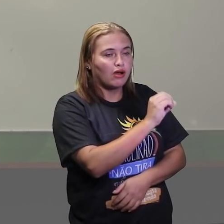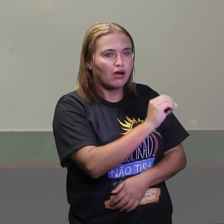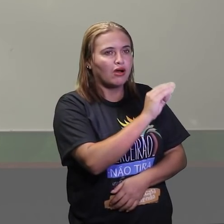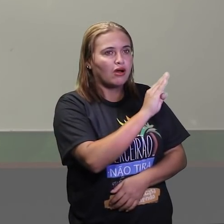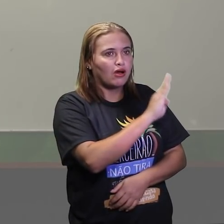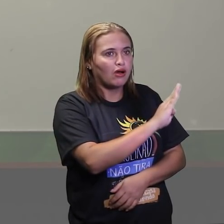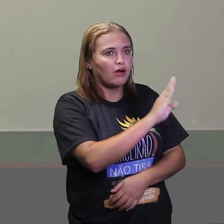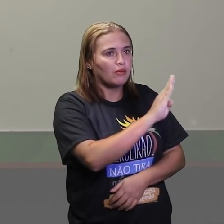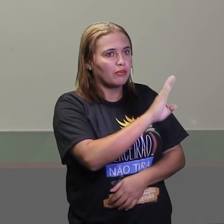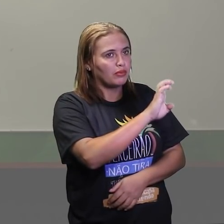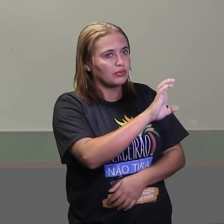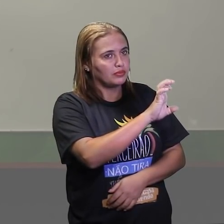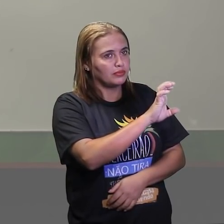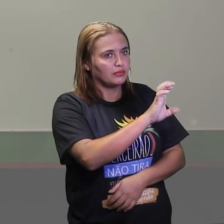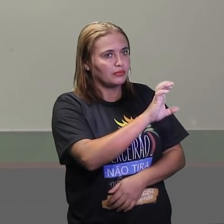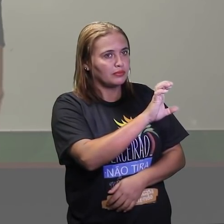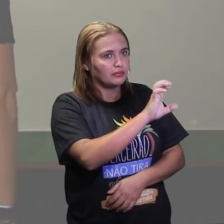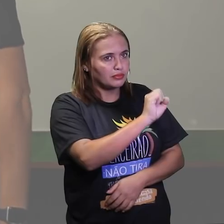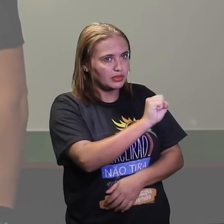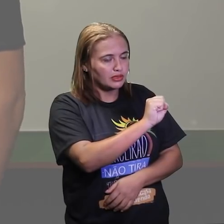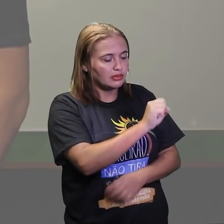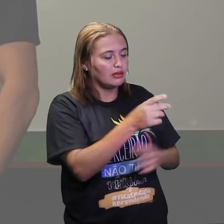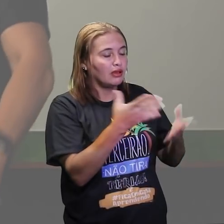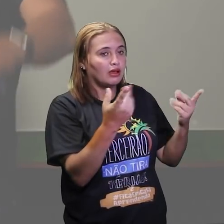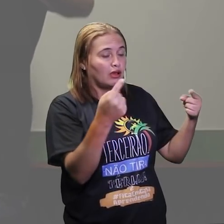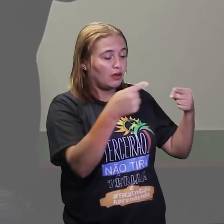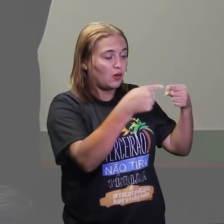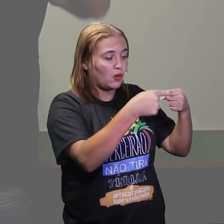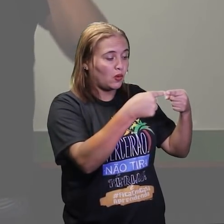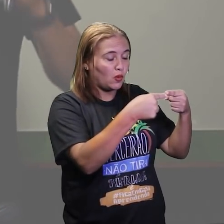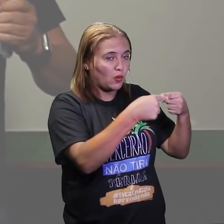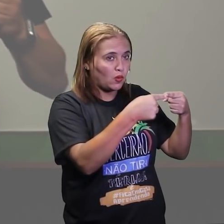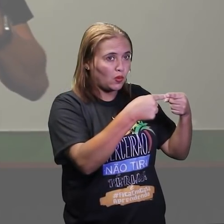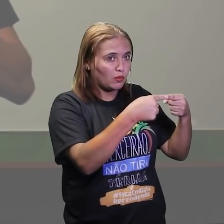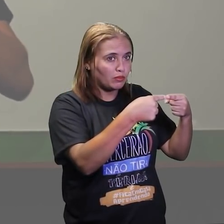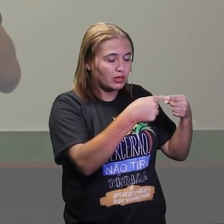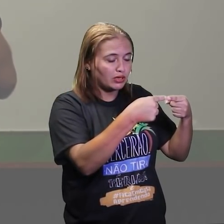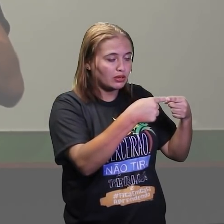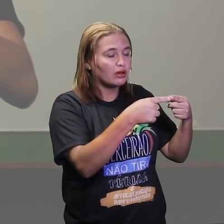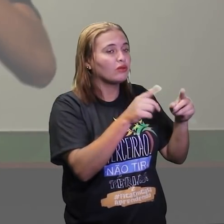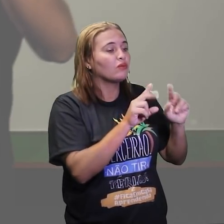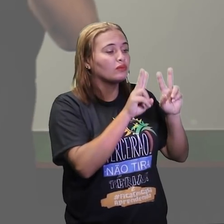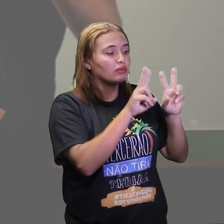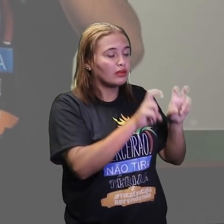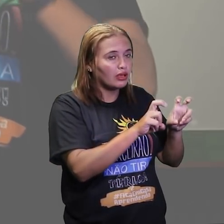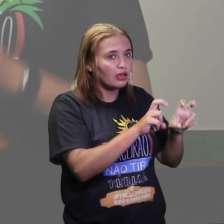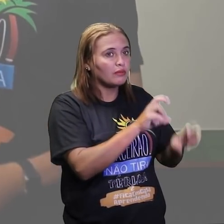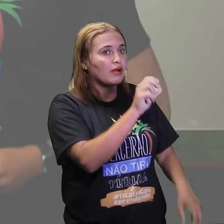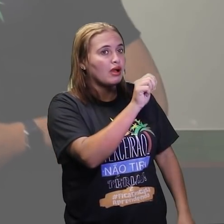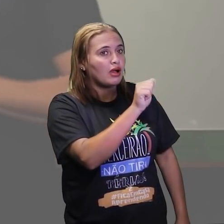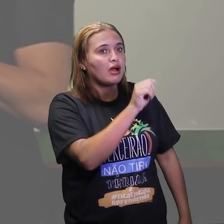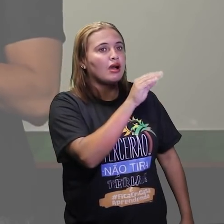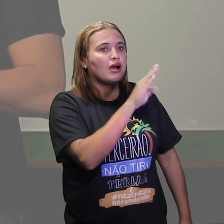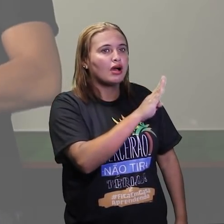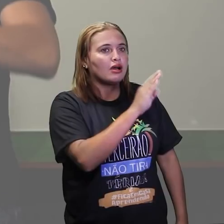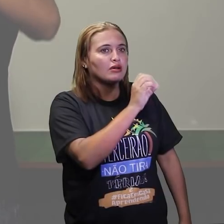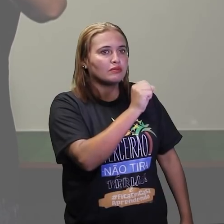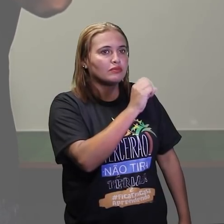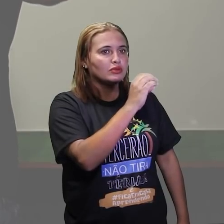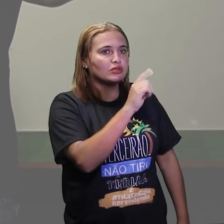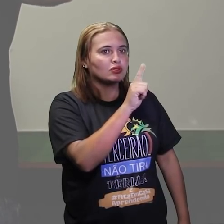adianta falar de Hobbes sem falar disso aqui. Tá? Ele é um teórico absolutista, ele defende, ele é um saudosista. Vou usar esse termo